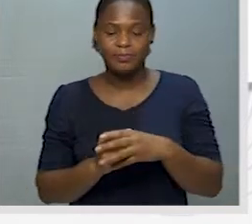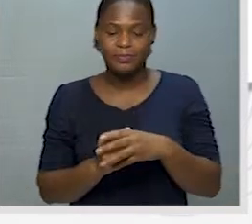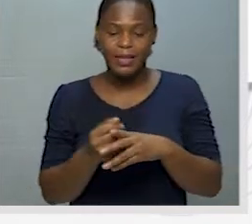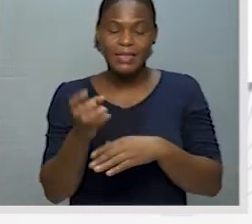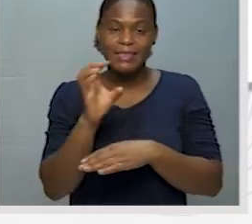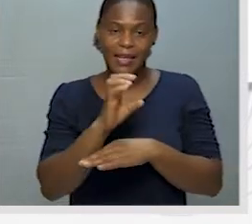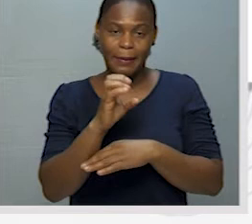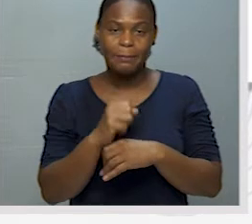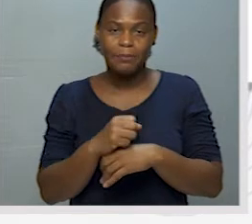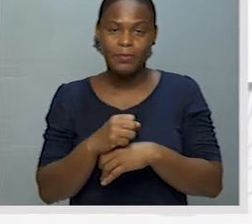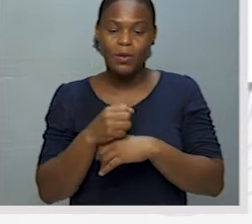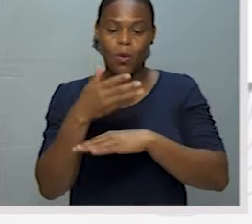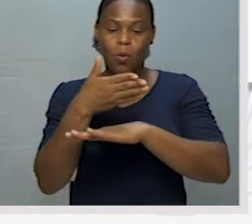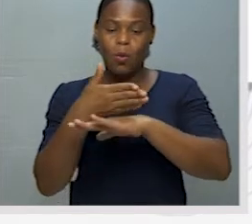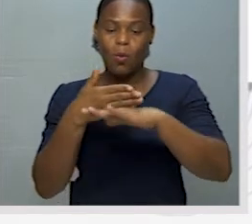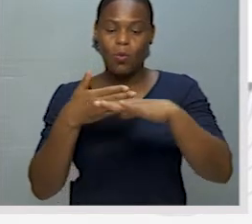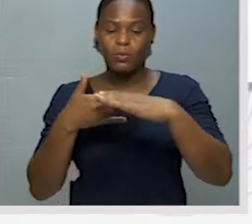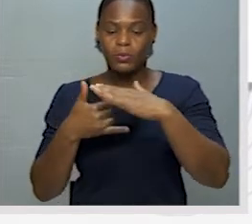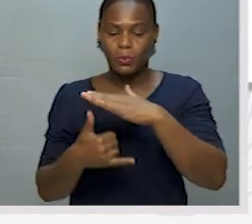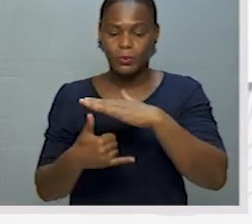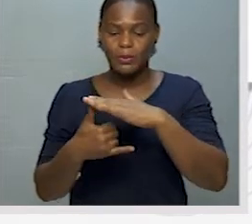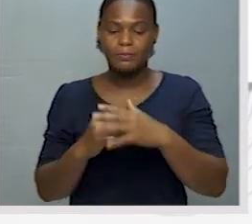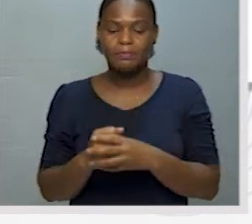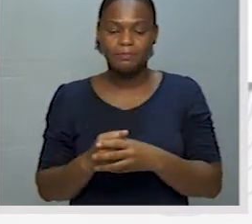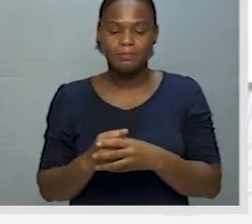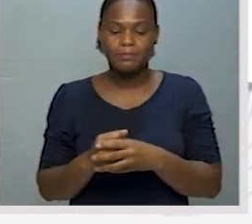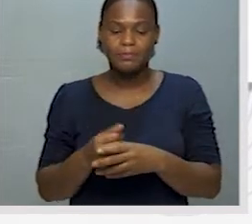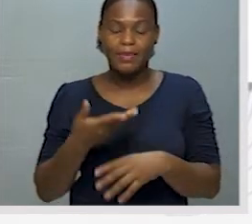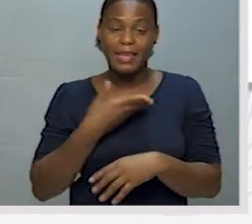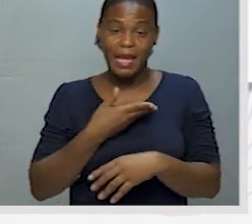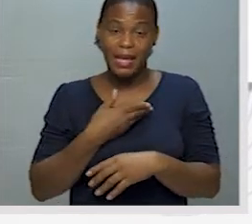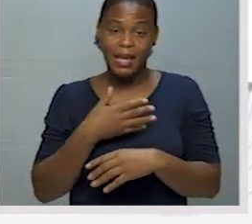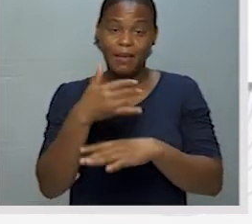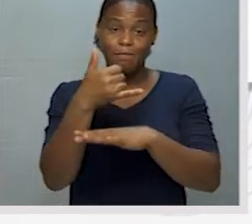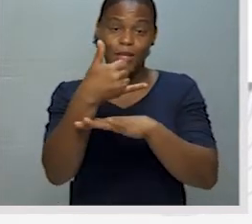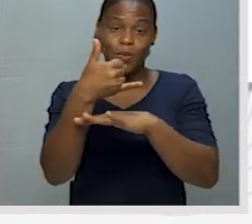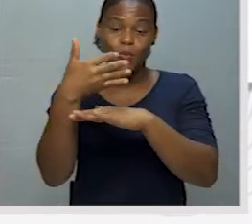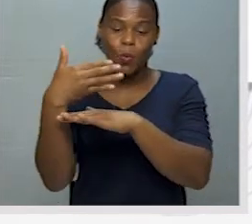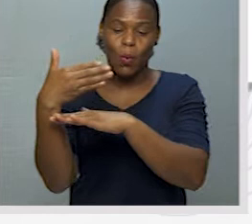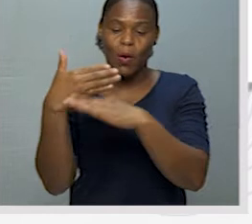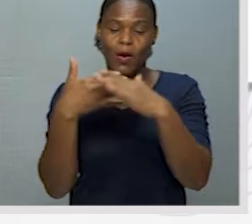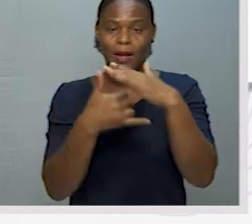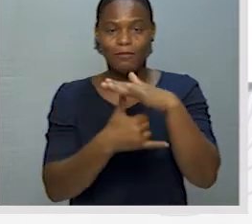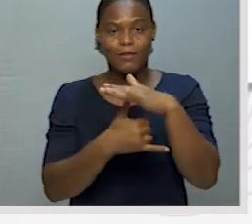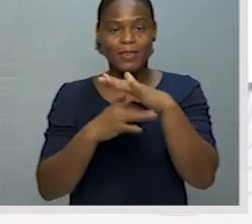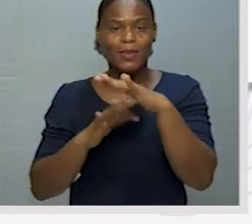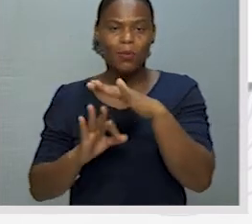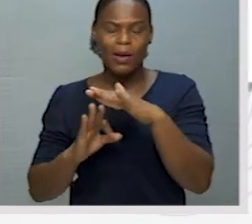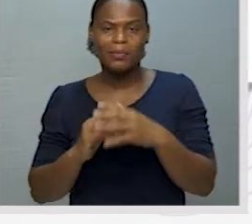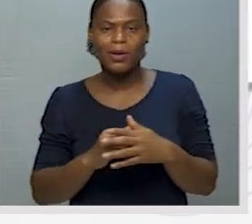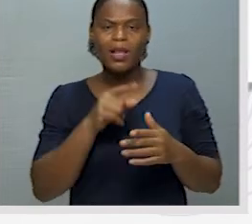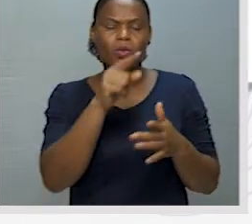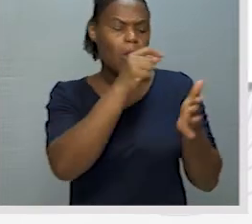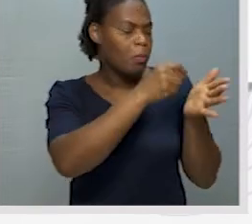6. Opção C, 1 sobre 2. Opção D, 21